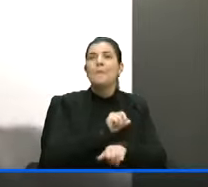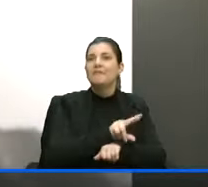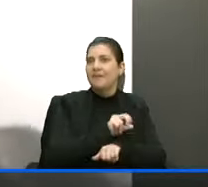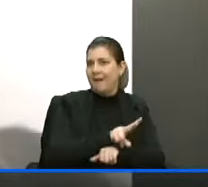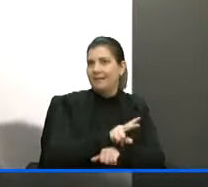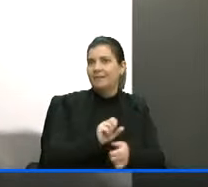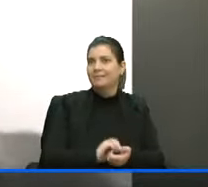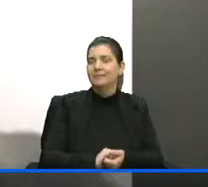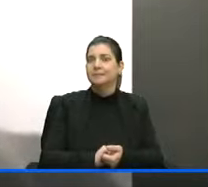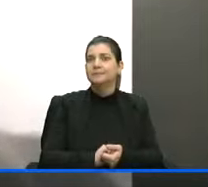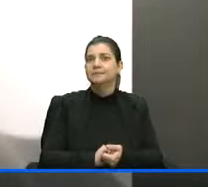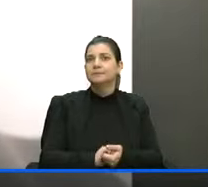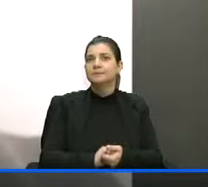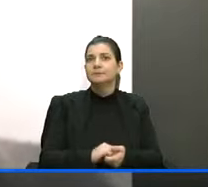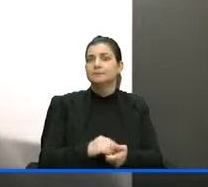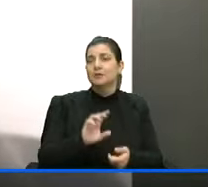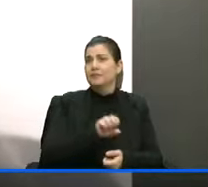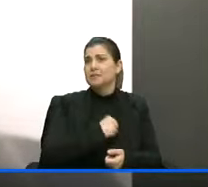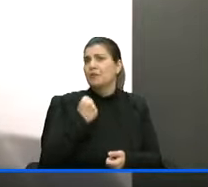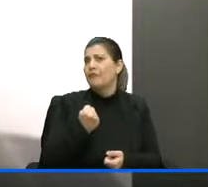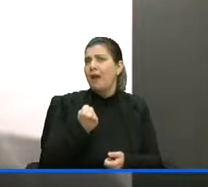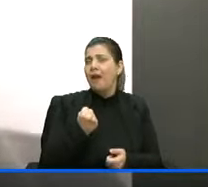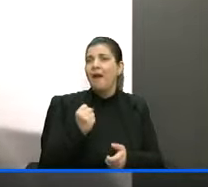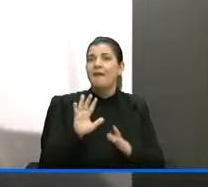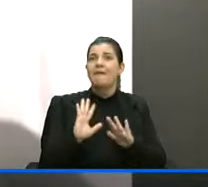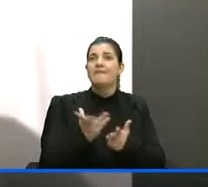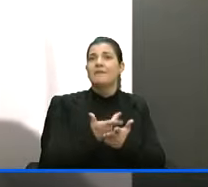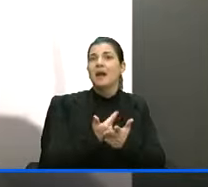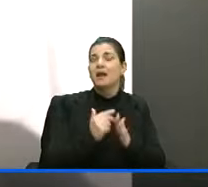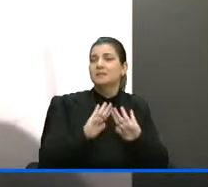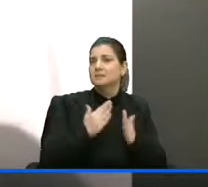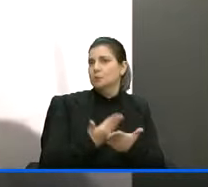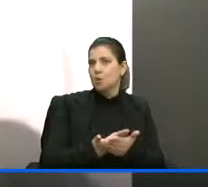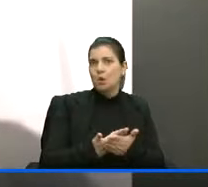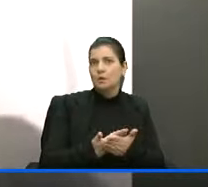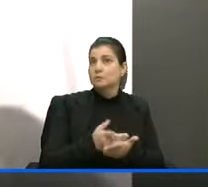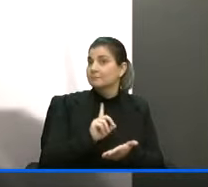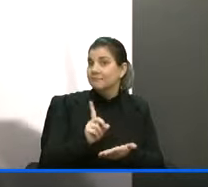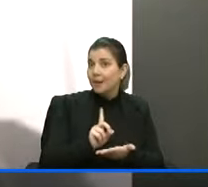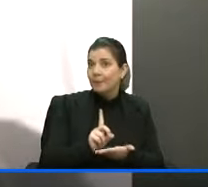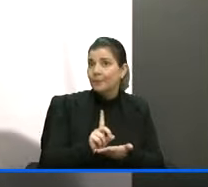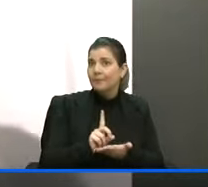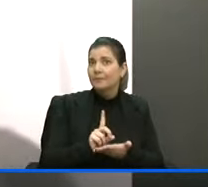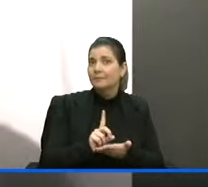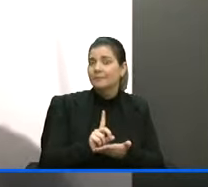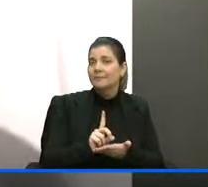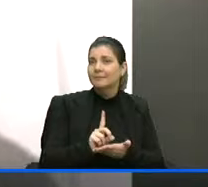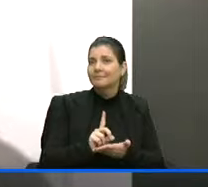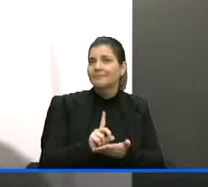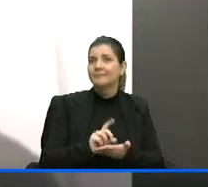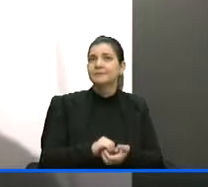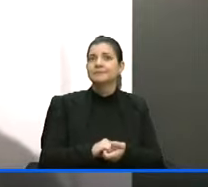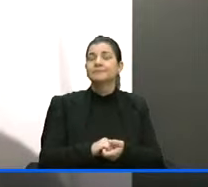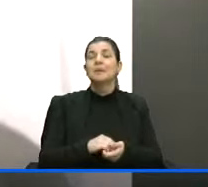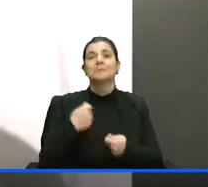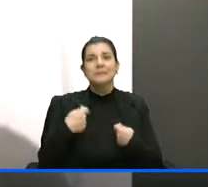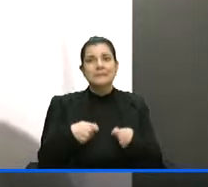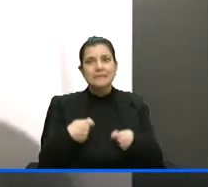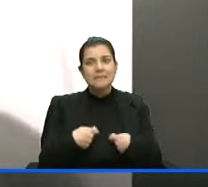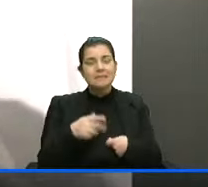né, salvar uma porção de escolas aí que fecharam com a pandemia e tudo isso. Não, não, não se trata disso, entende? Nós temos que